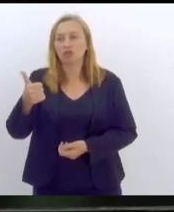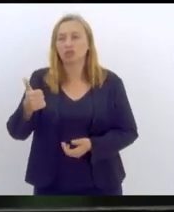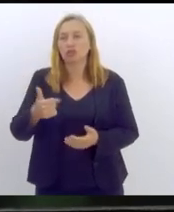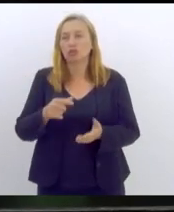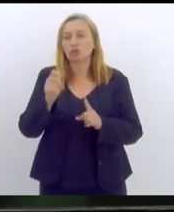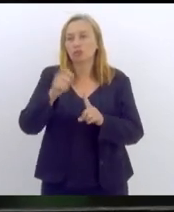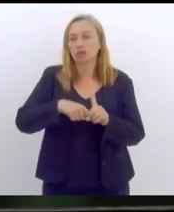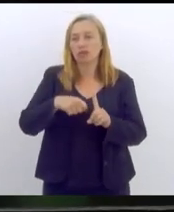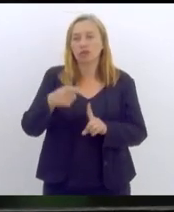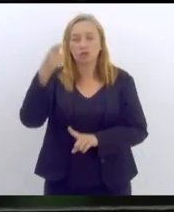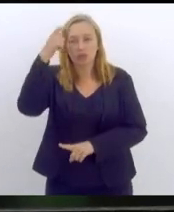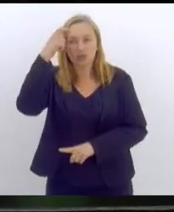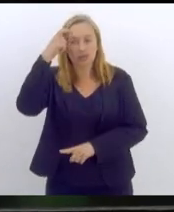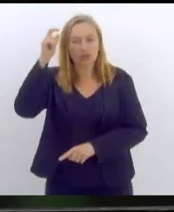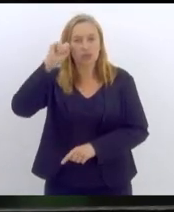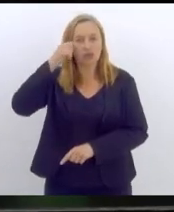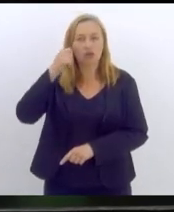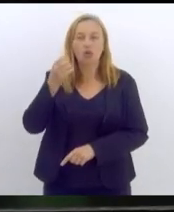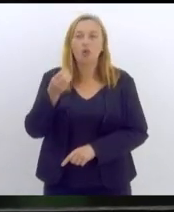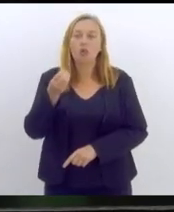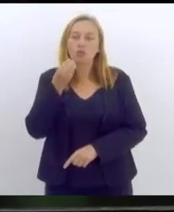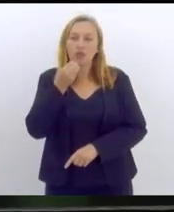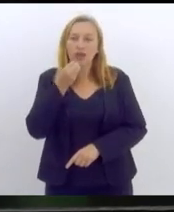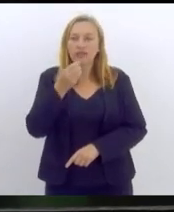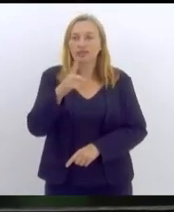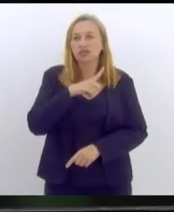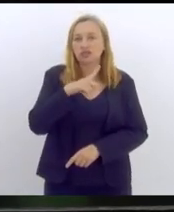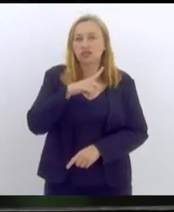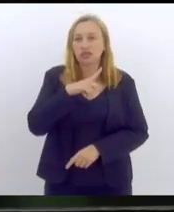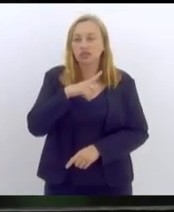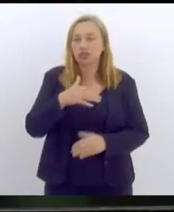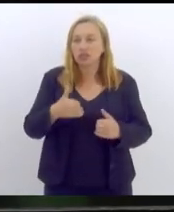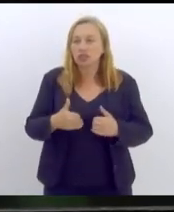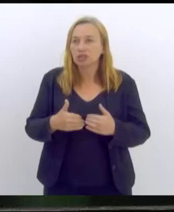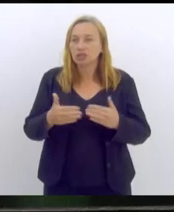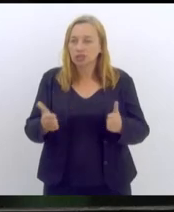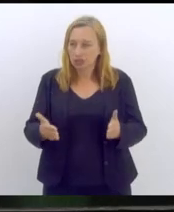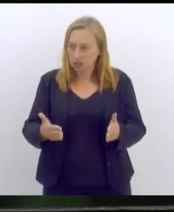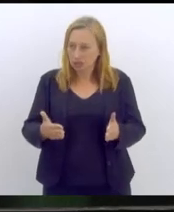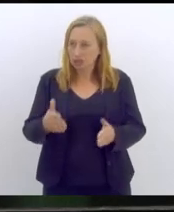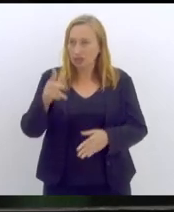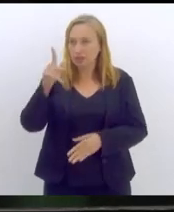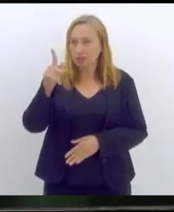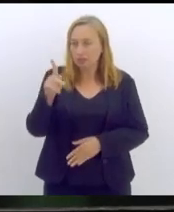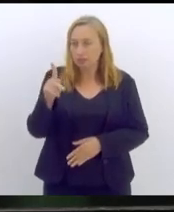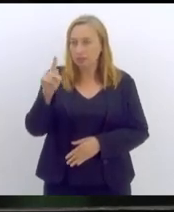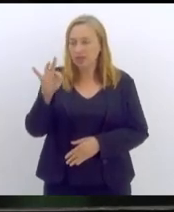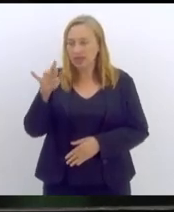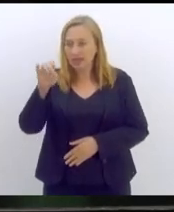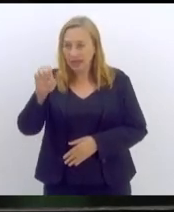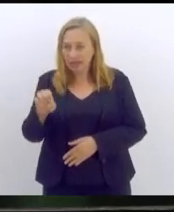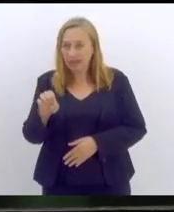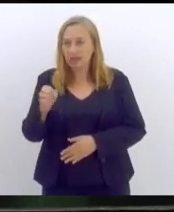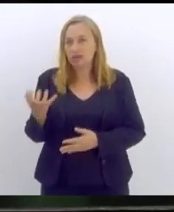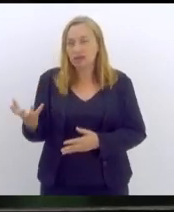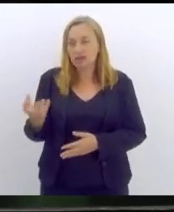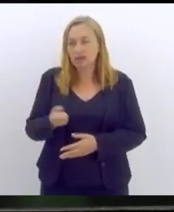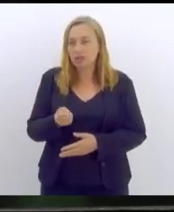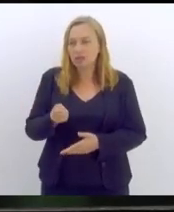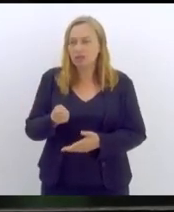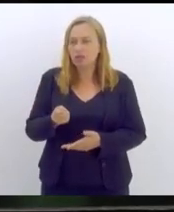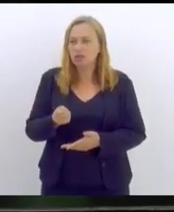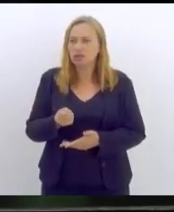Negra, tivemos a oportunidade de inaugurar no Pier da Piedade, Pier este que recebeu